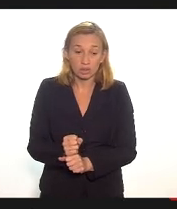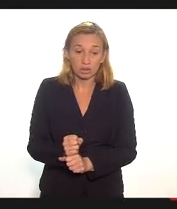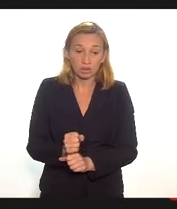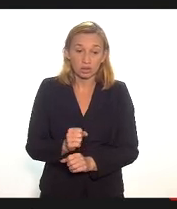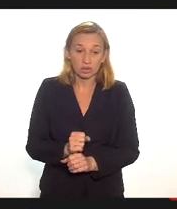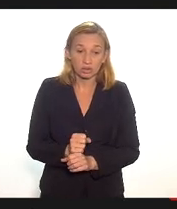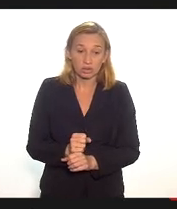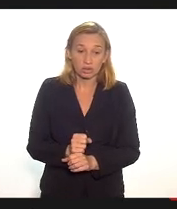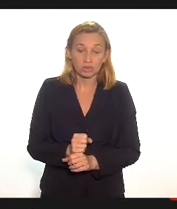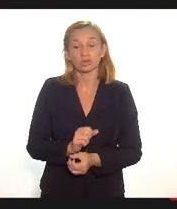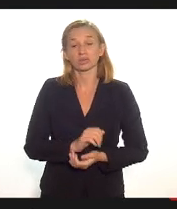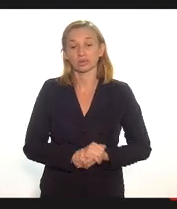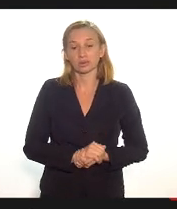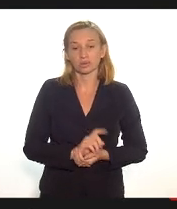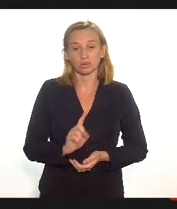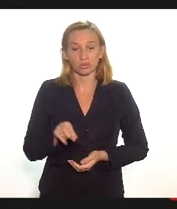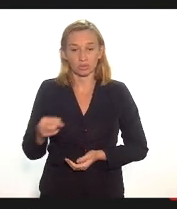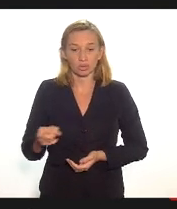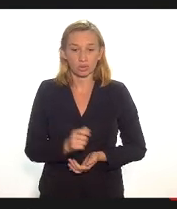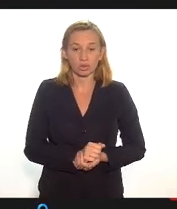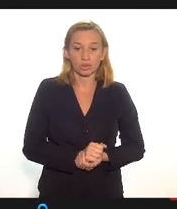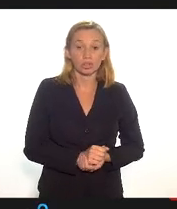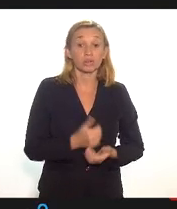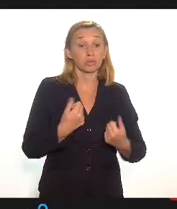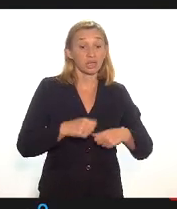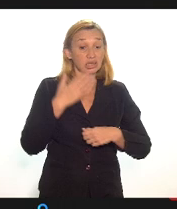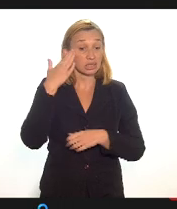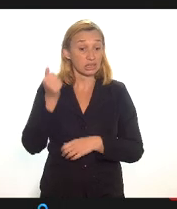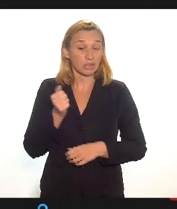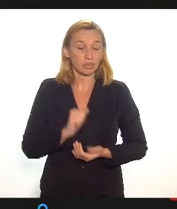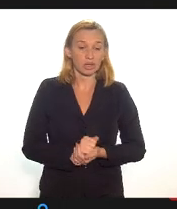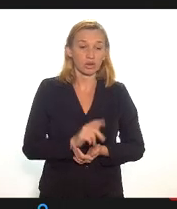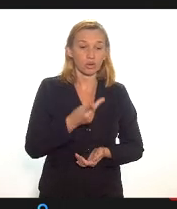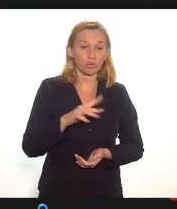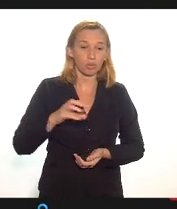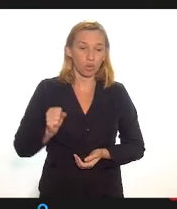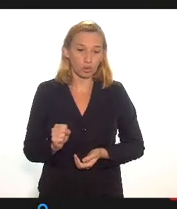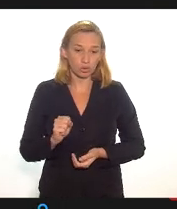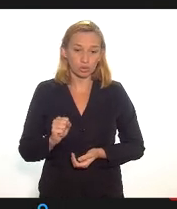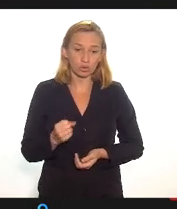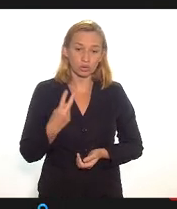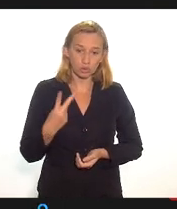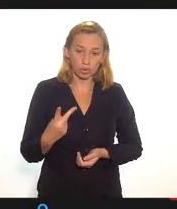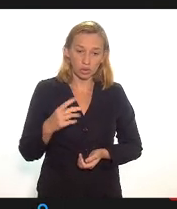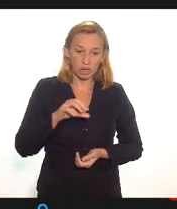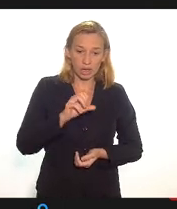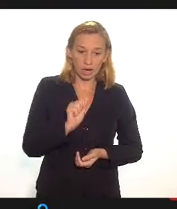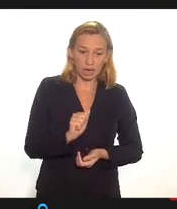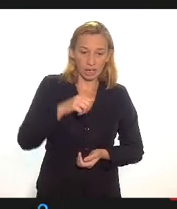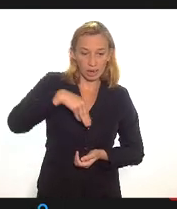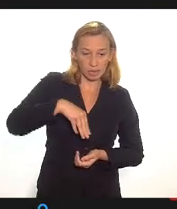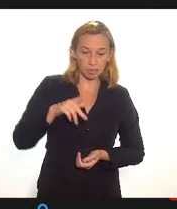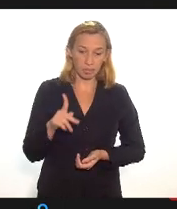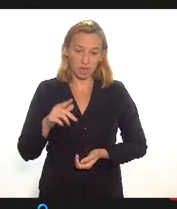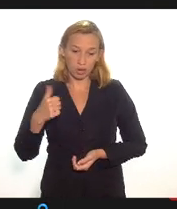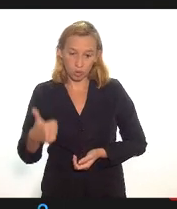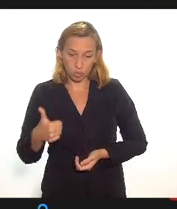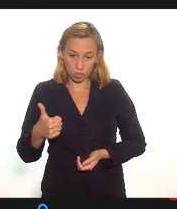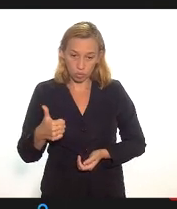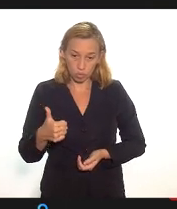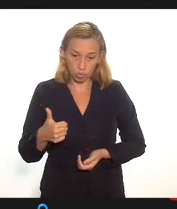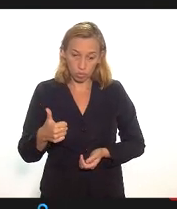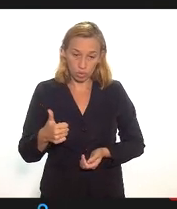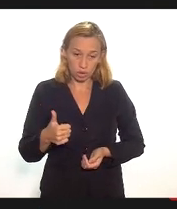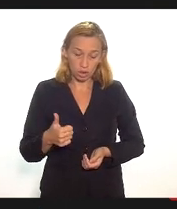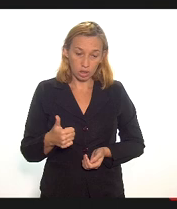excedente da sessão onerosa. Então, cabe aqui saber, o poço 2ANP1, ele foi considerado uma